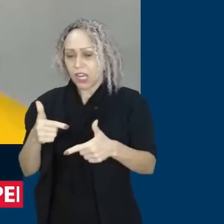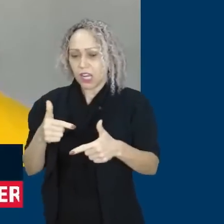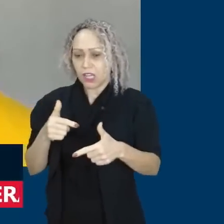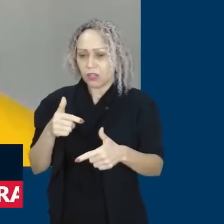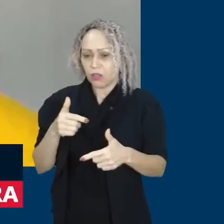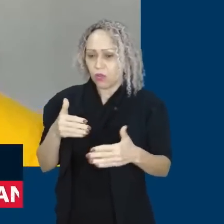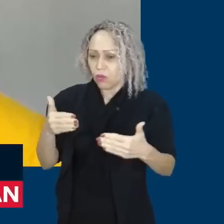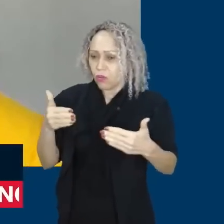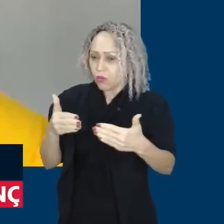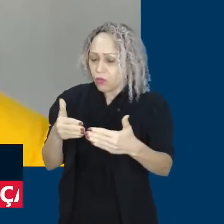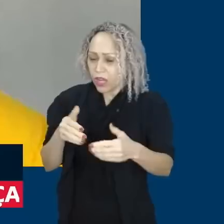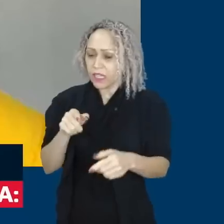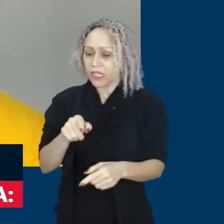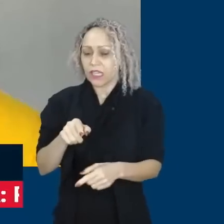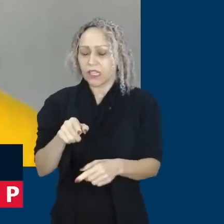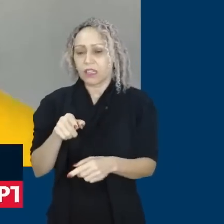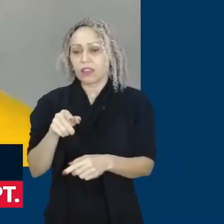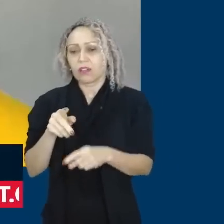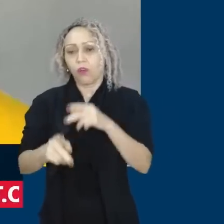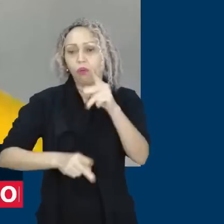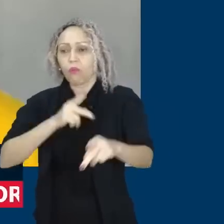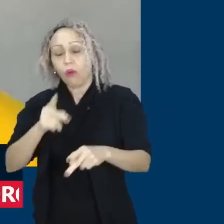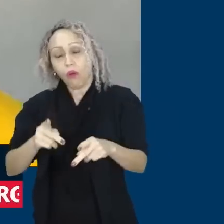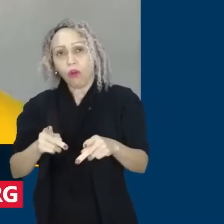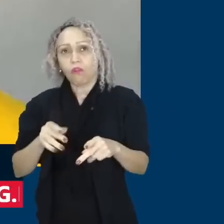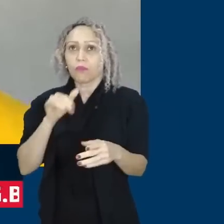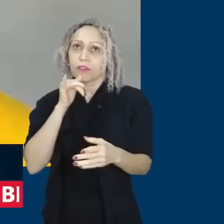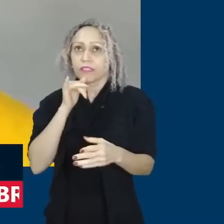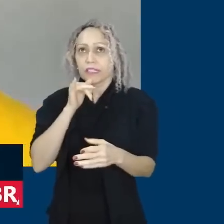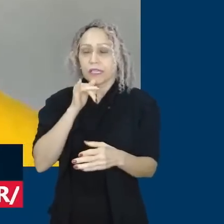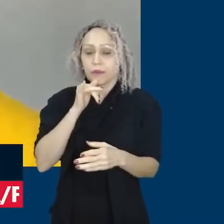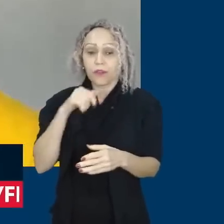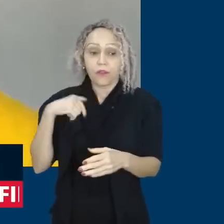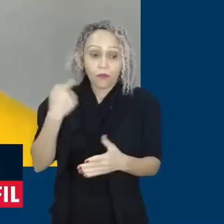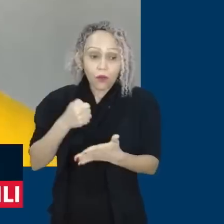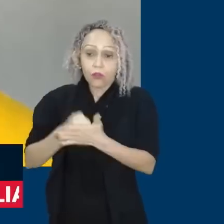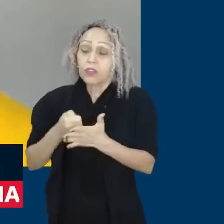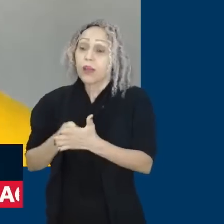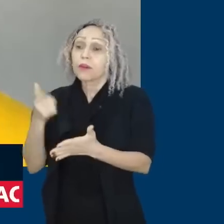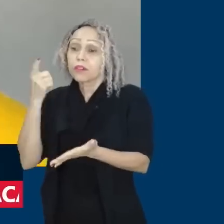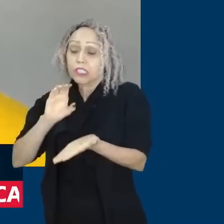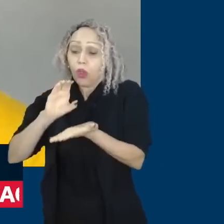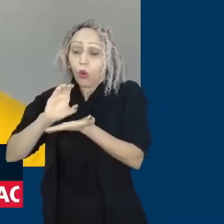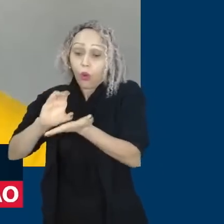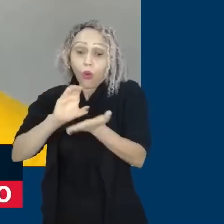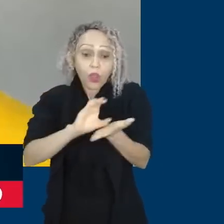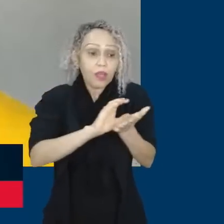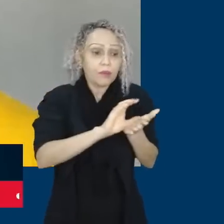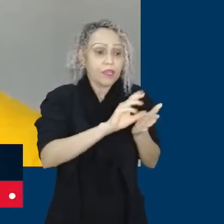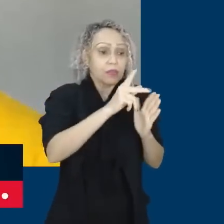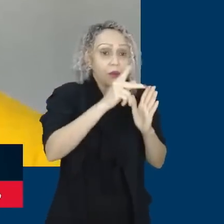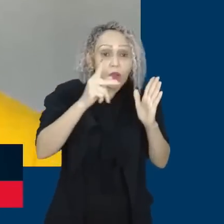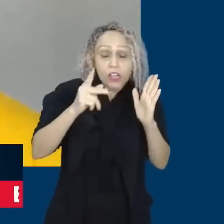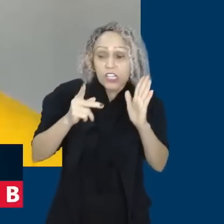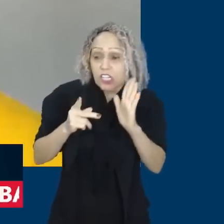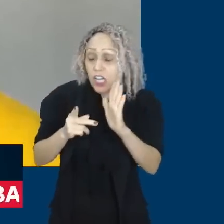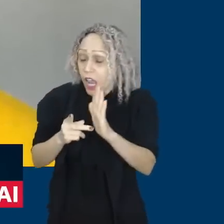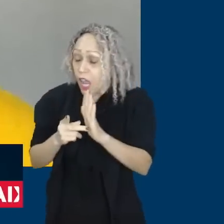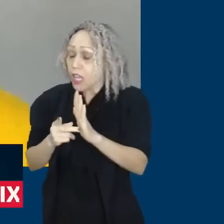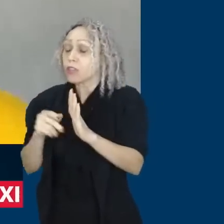enxergar orçamento, enxergar, projetos de legislação que possa contemplar, né, o